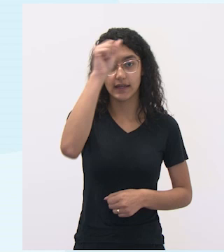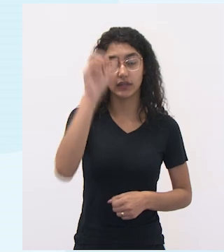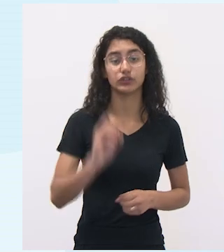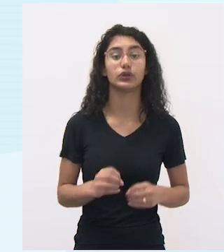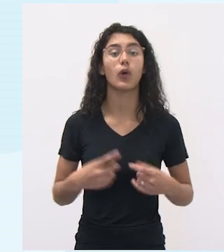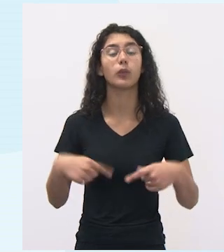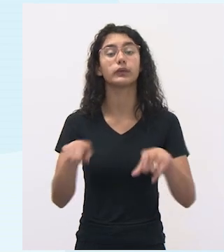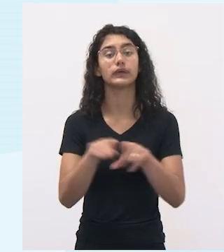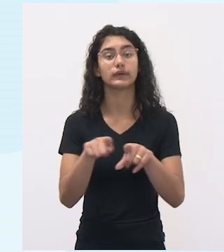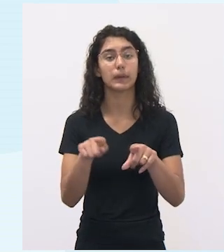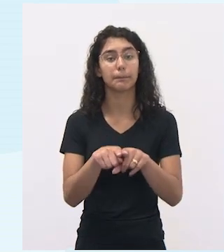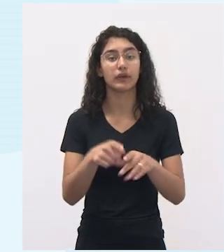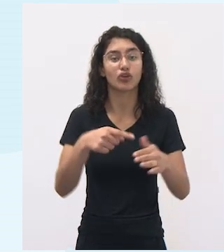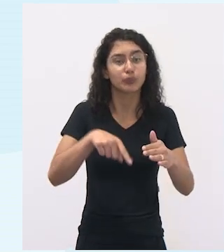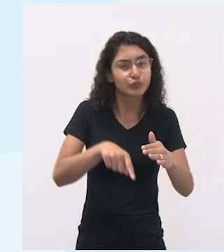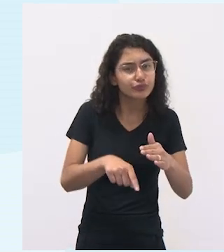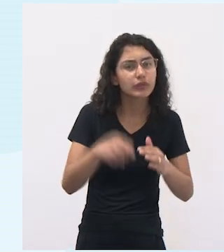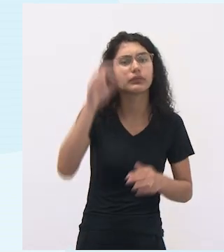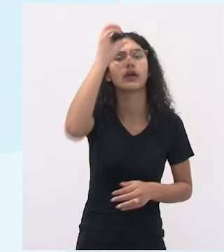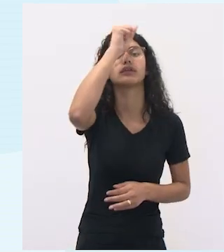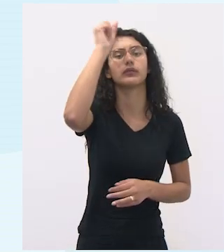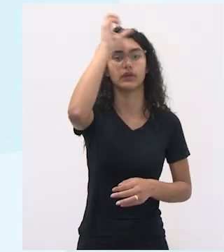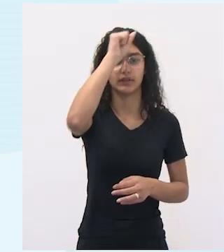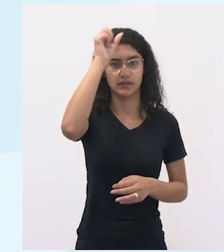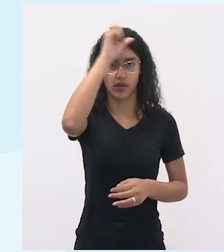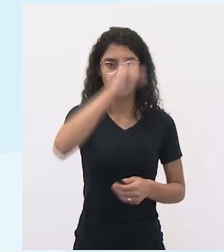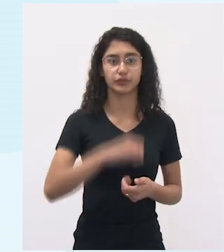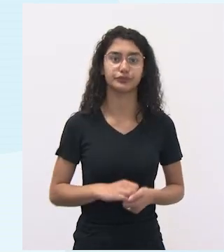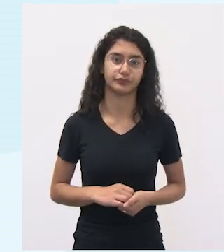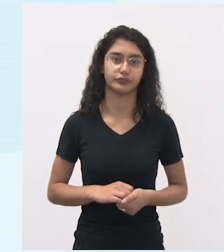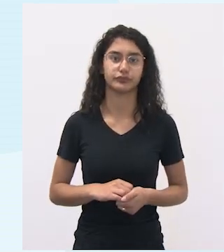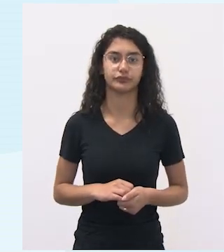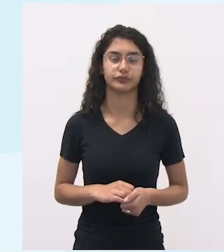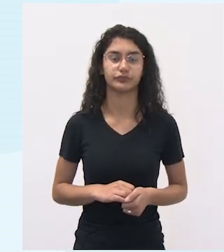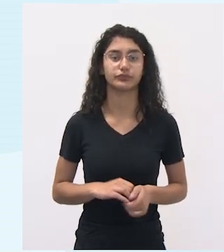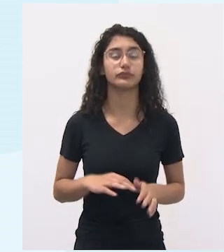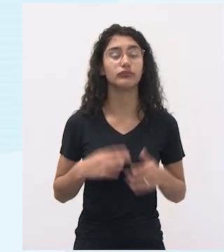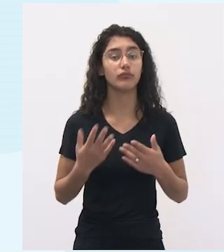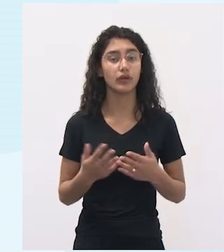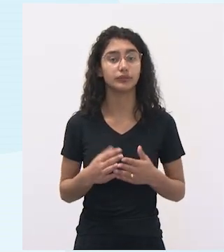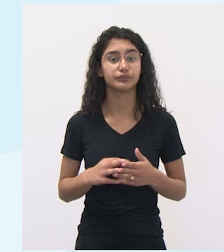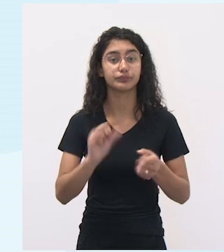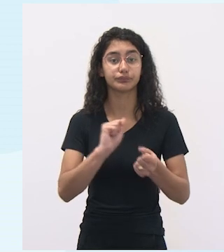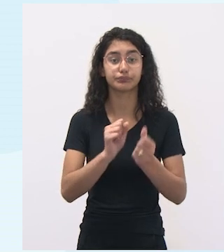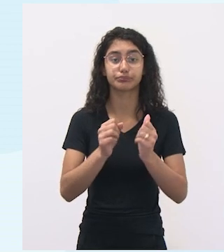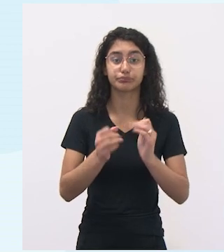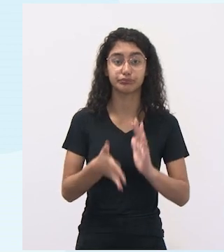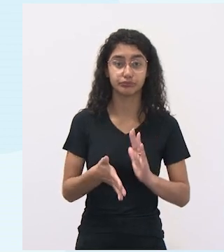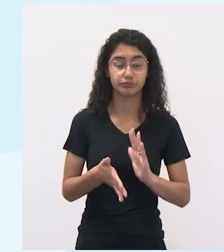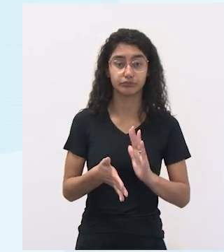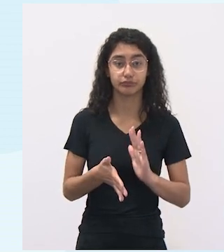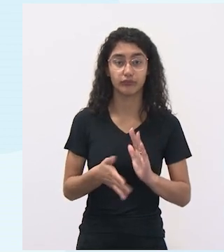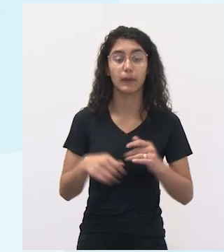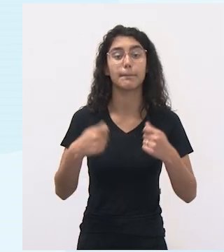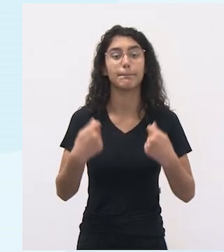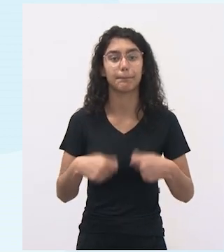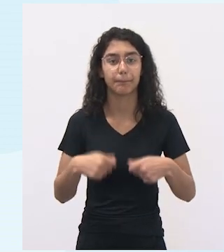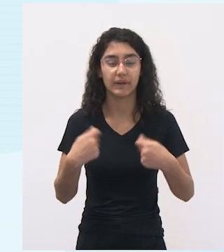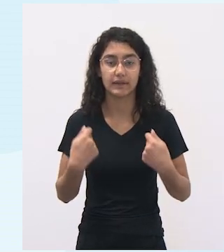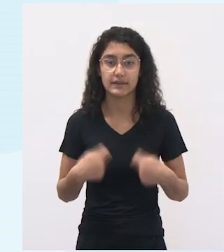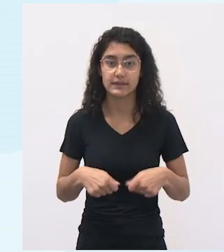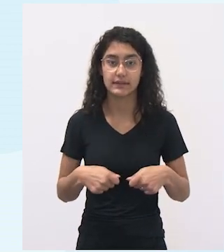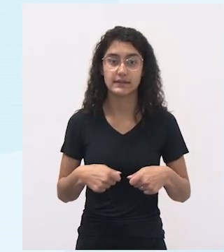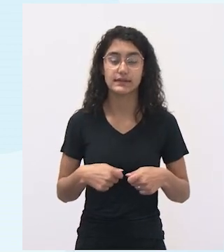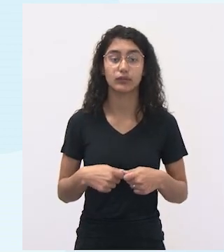para aprofundamento da aprendizagem. Essas ações desenhadas, elas precisam ser